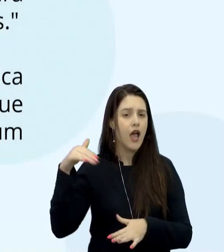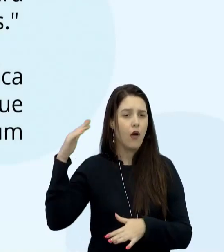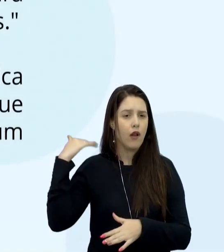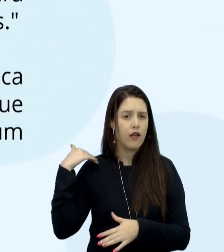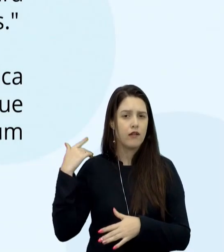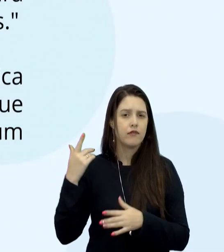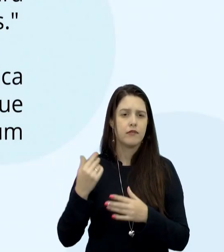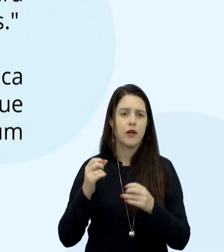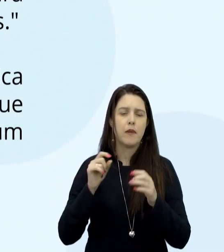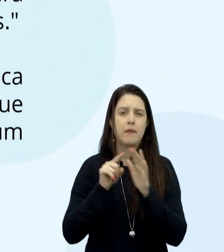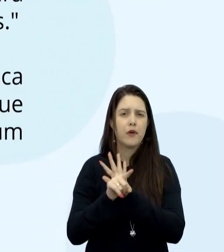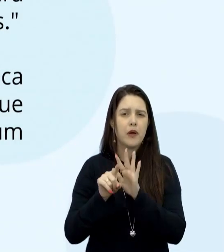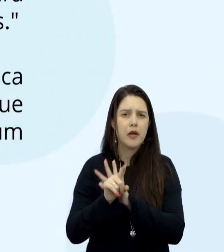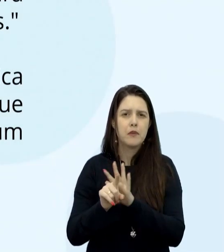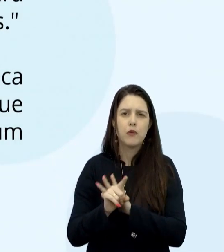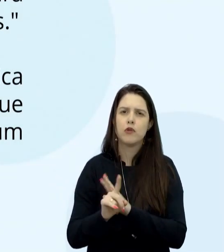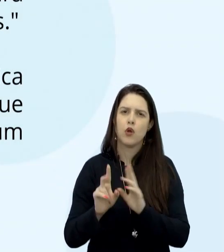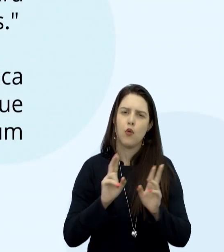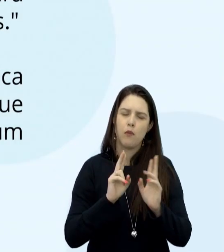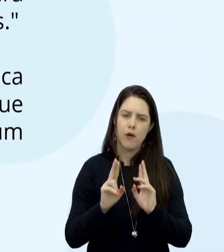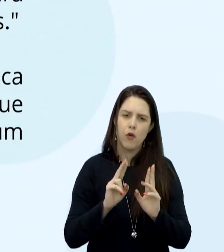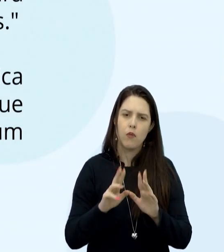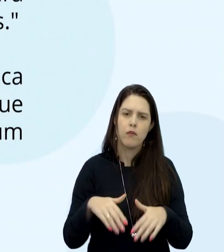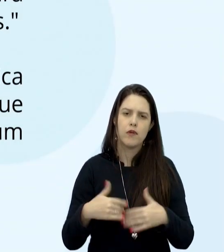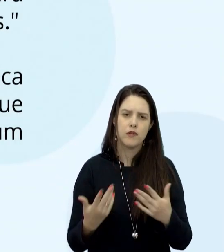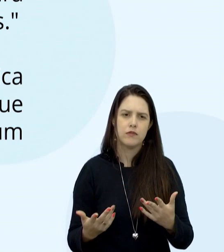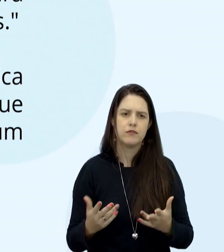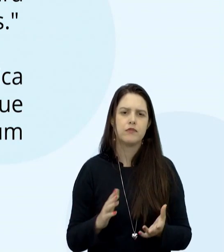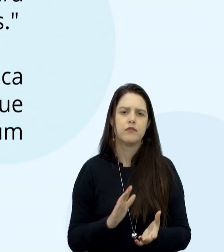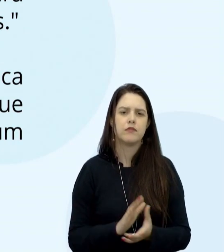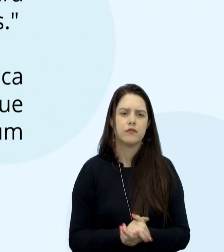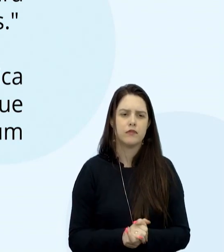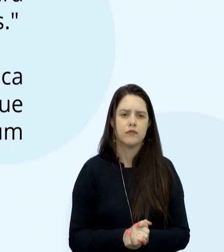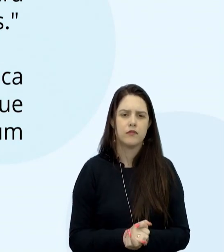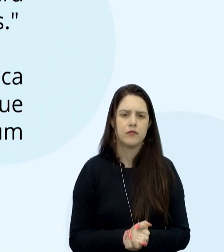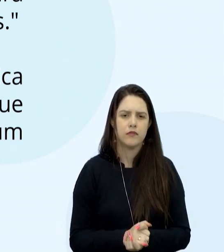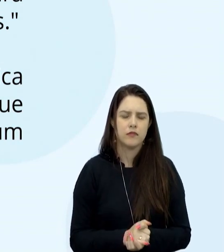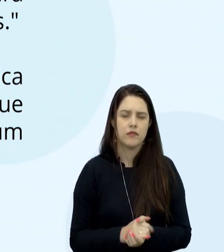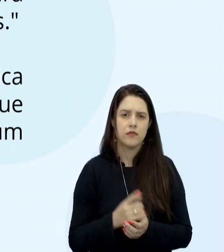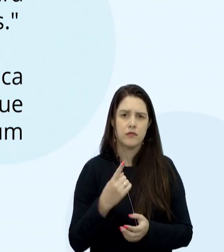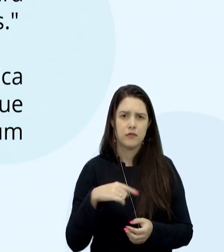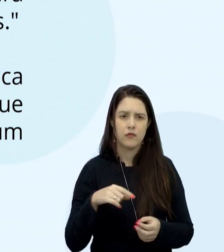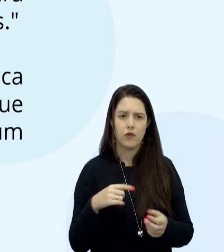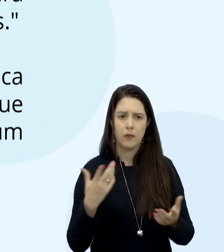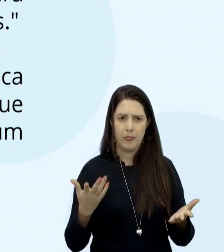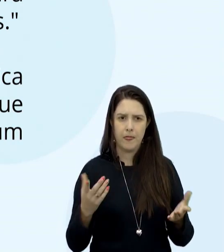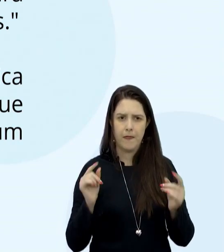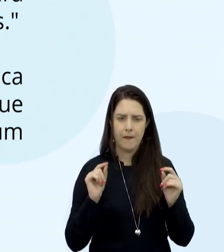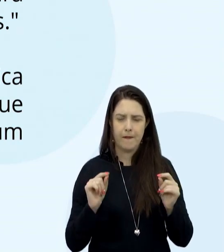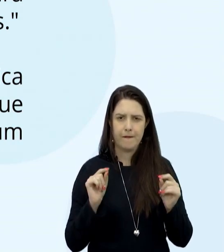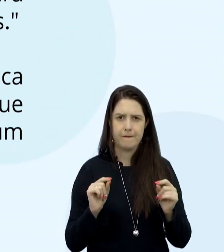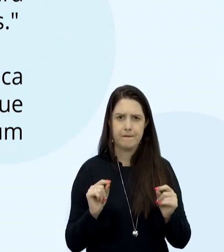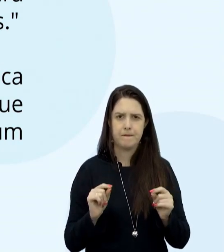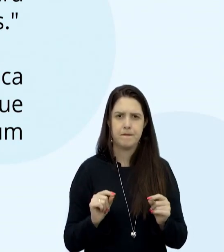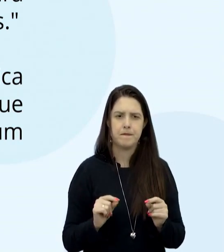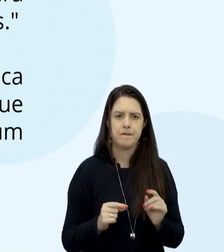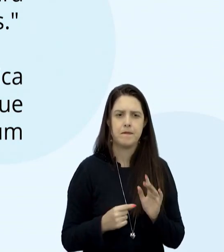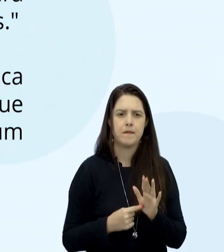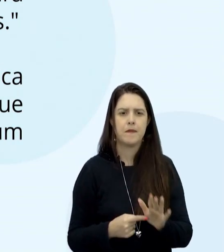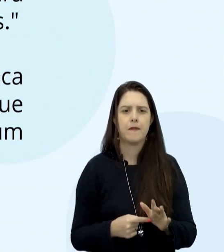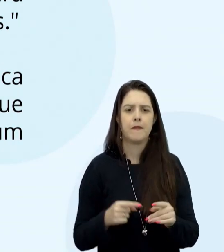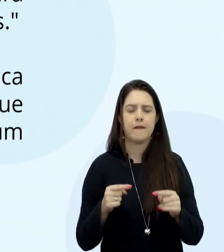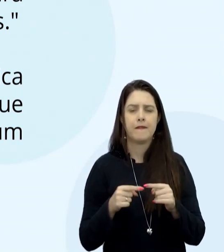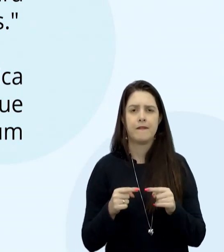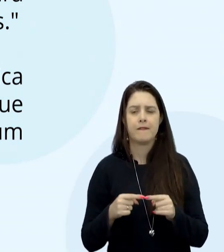até para responder, e aí é o sistema que é racista, né? Aí já o próprio autor, o Tarcísio Silva, ele responde